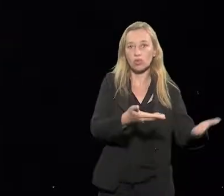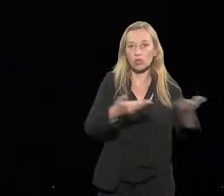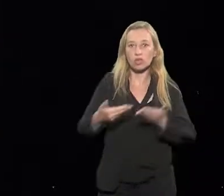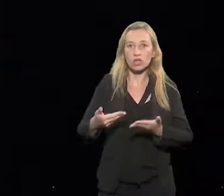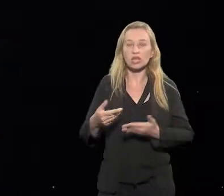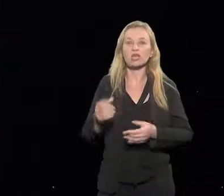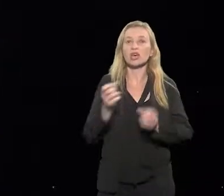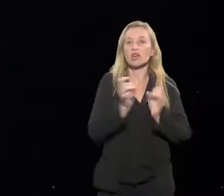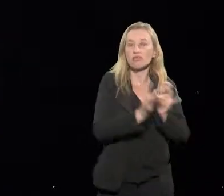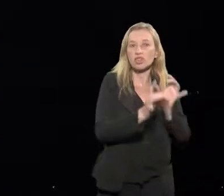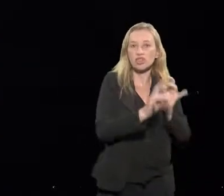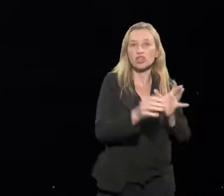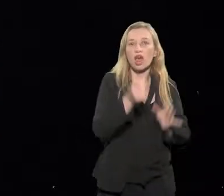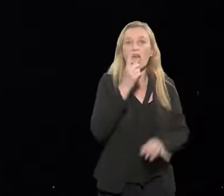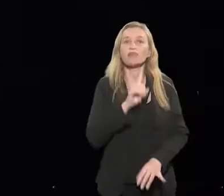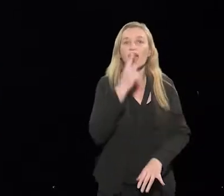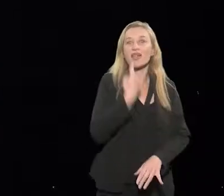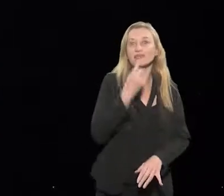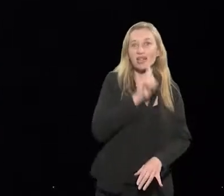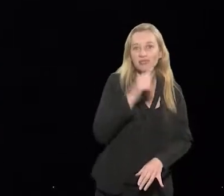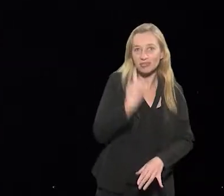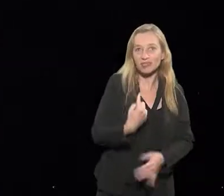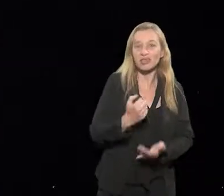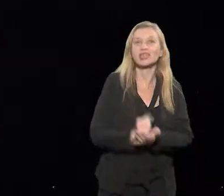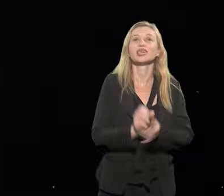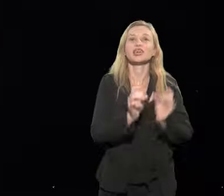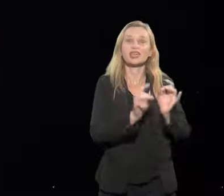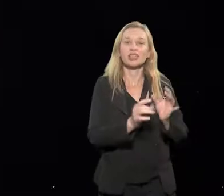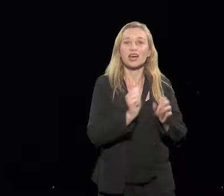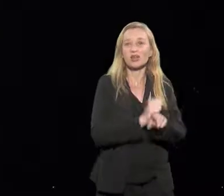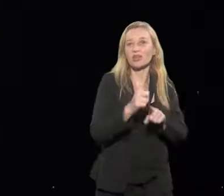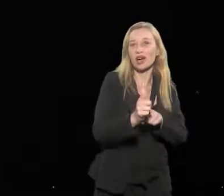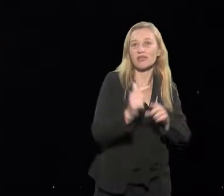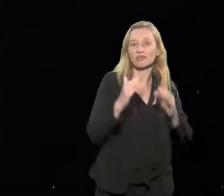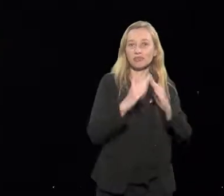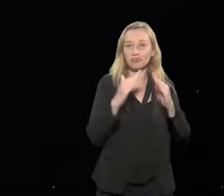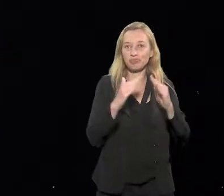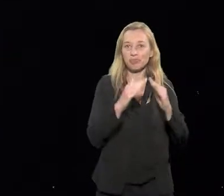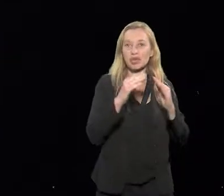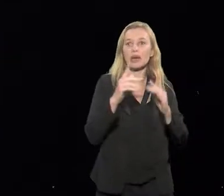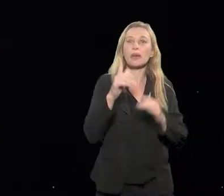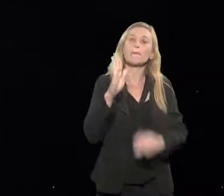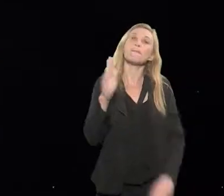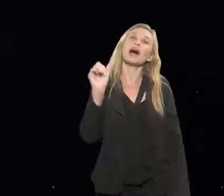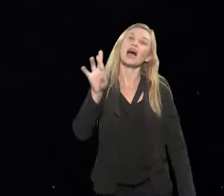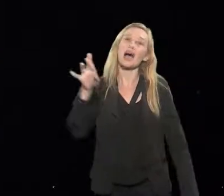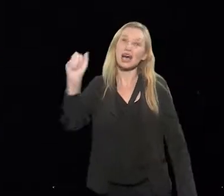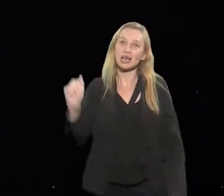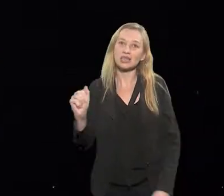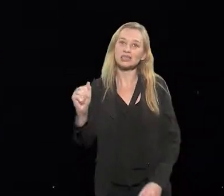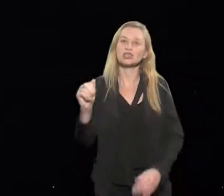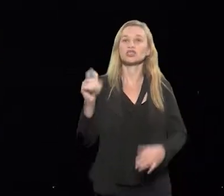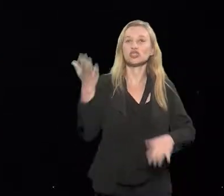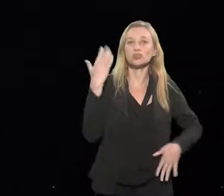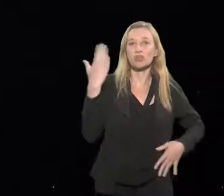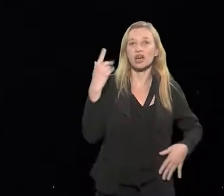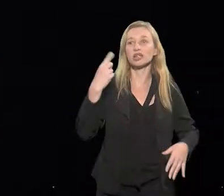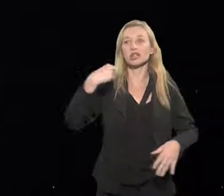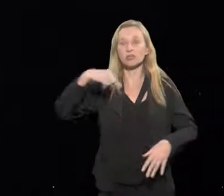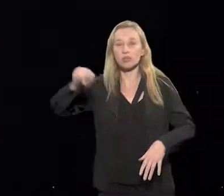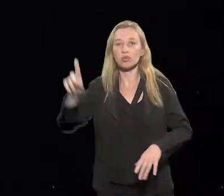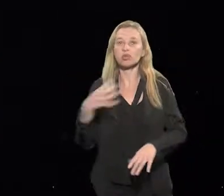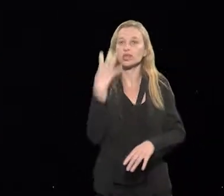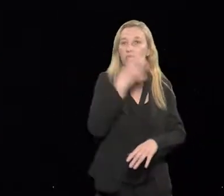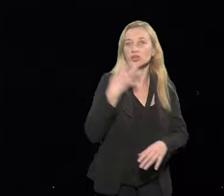vendia picolé e alugava barraca de praia. Aos 15 anos foi ser MC de baile funk, consciente de que